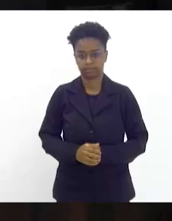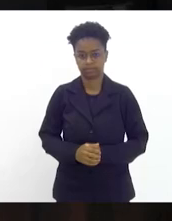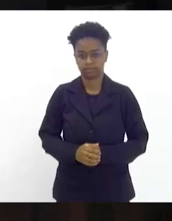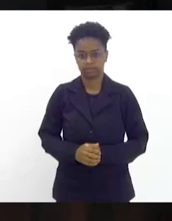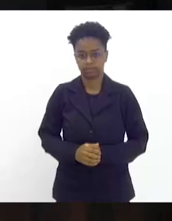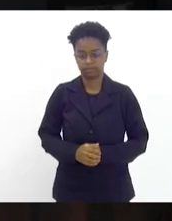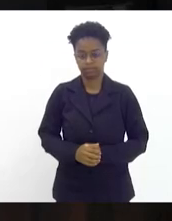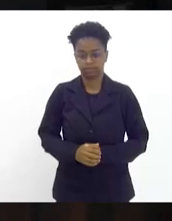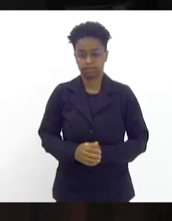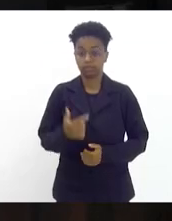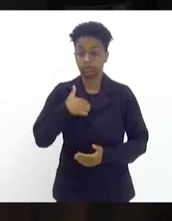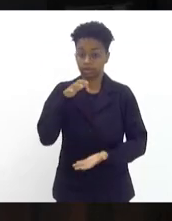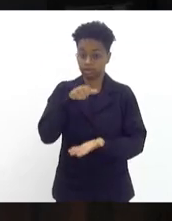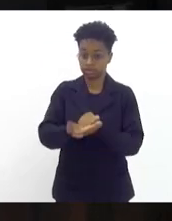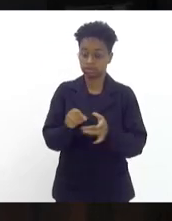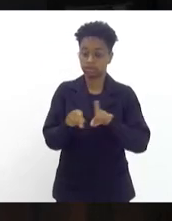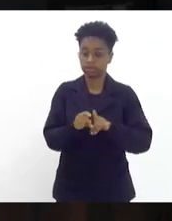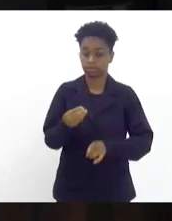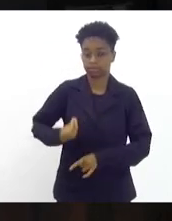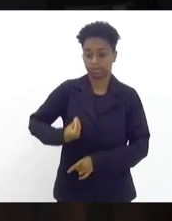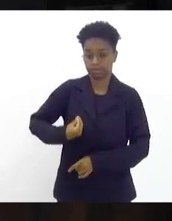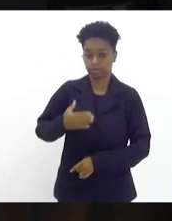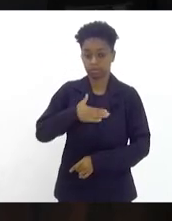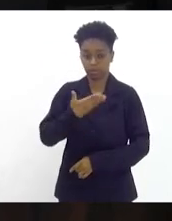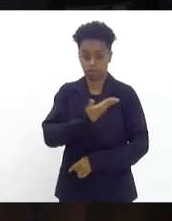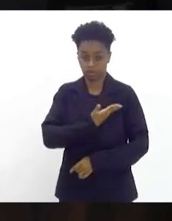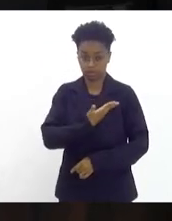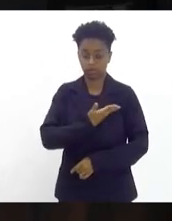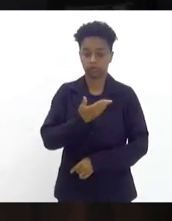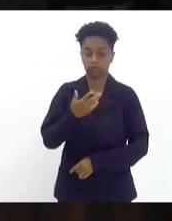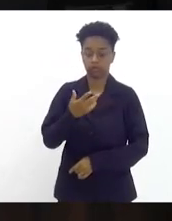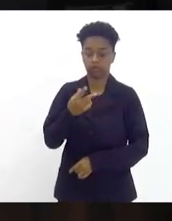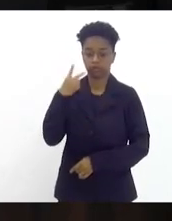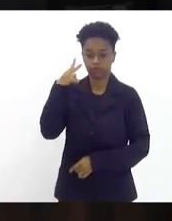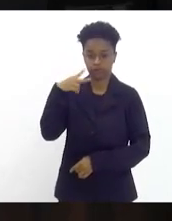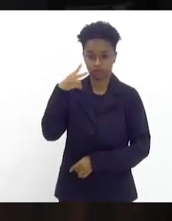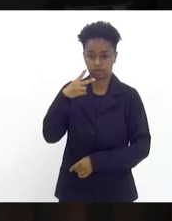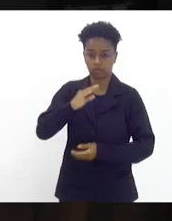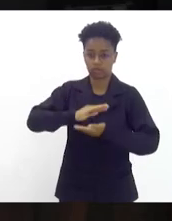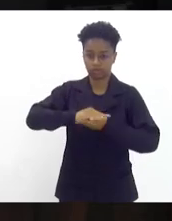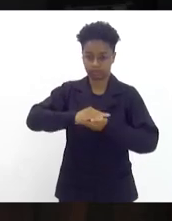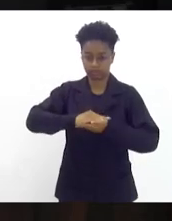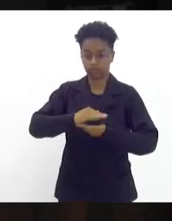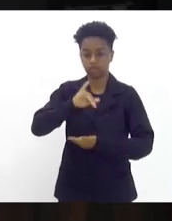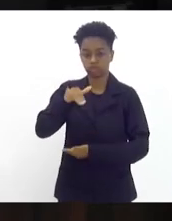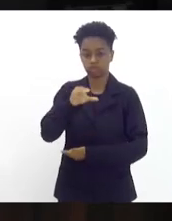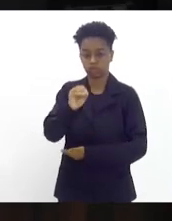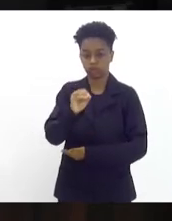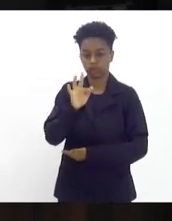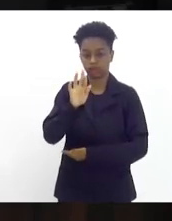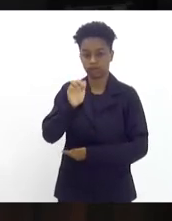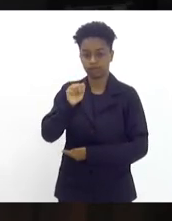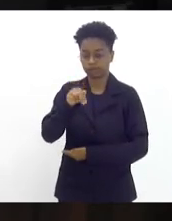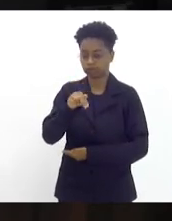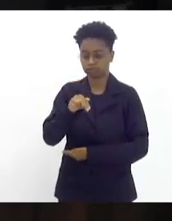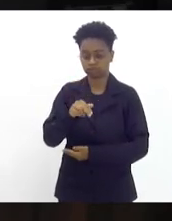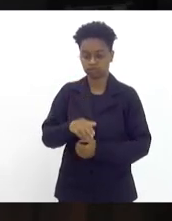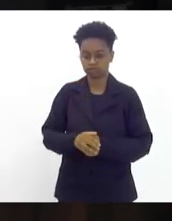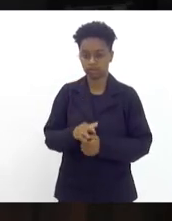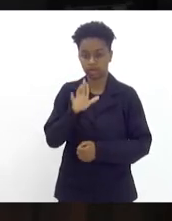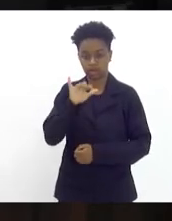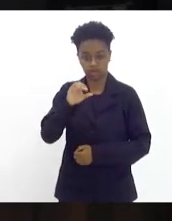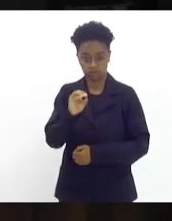gostaria de registrar a presença do meu amigo vereador de Rio das Ostras João Francisco tá ali sentadinho seja bem-vindo